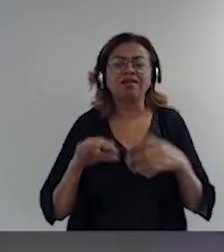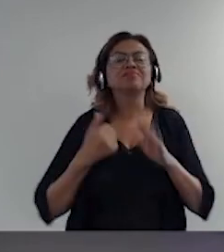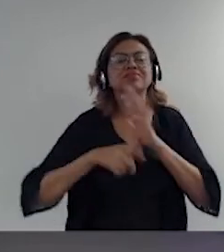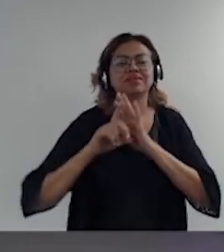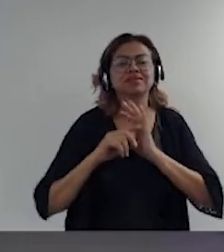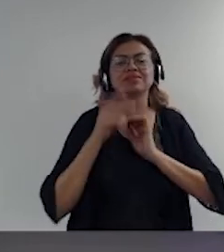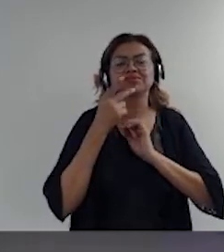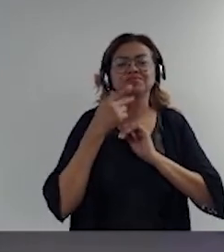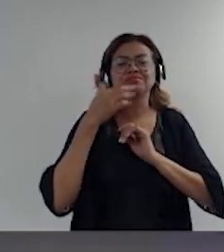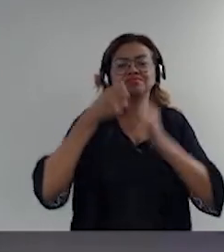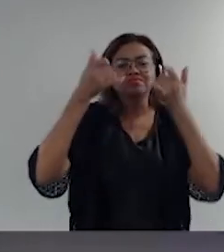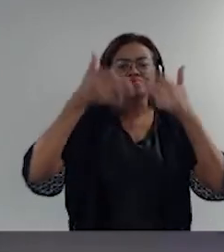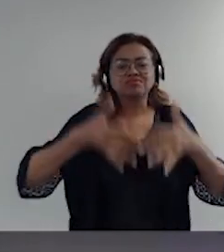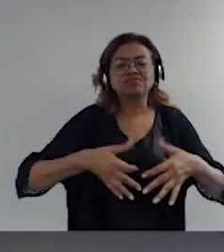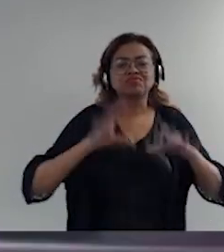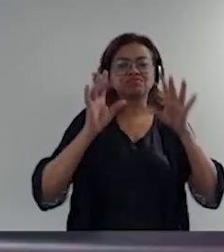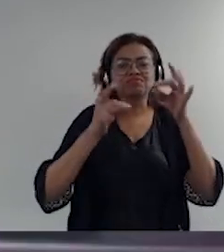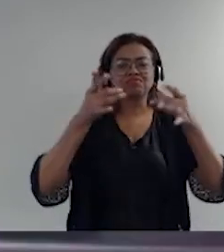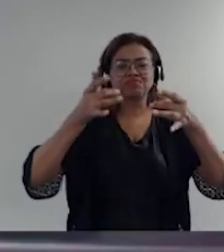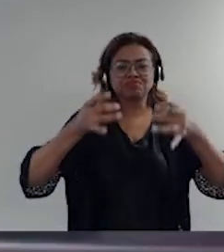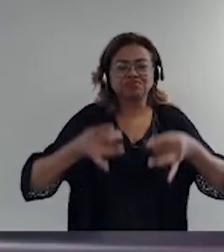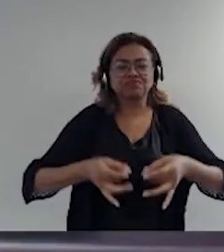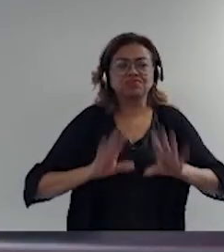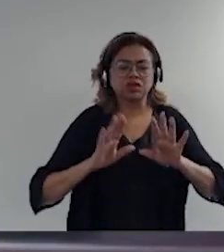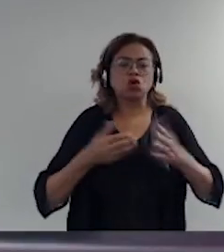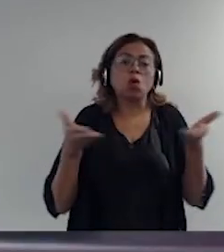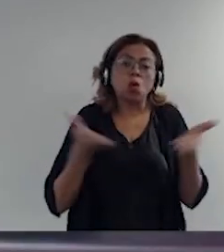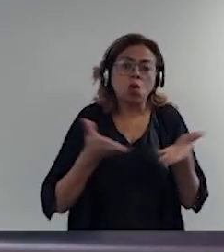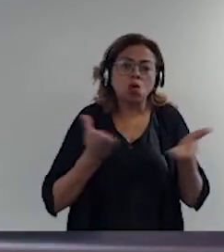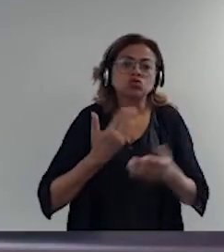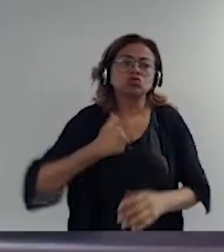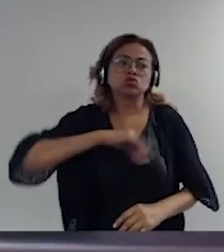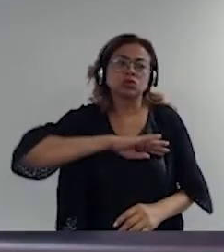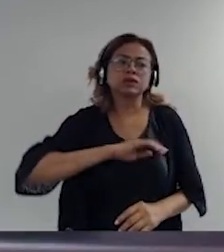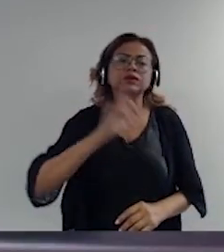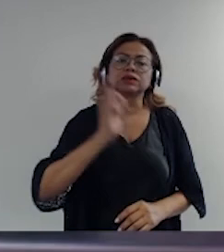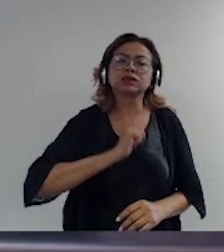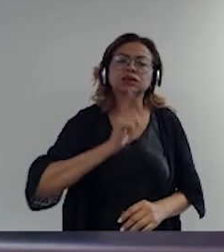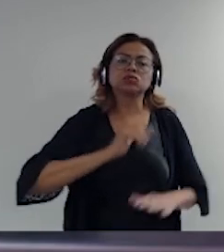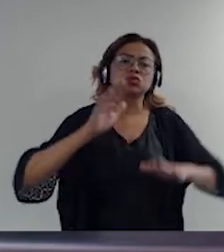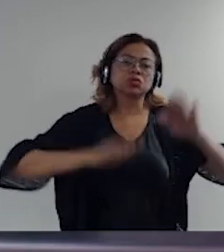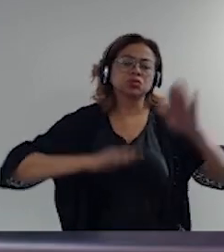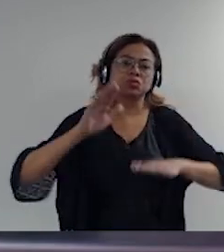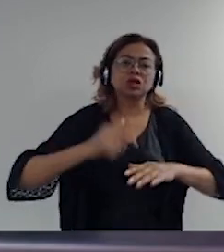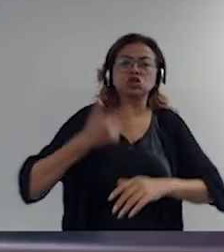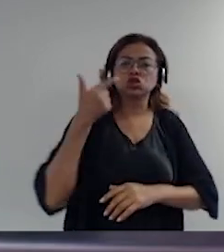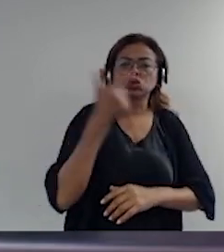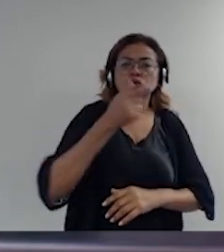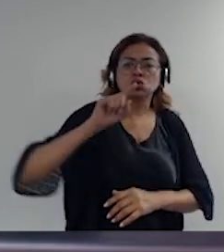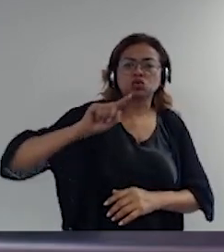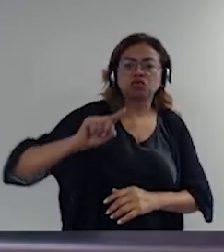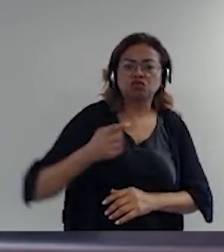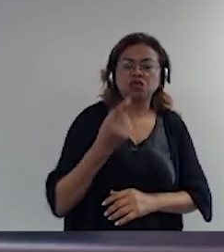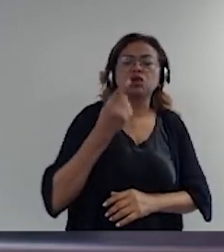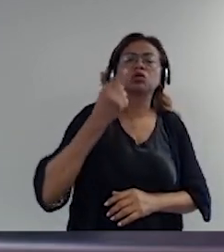ficou atrapalhada. Hoje a gente tem aproximadamente 2,1